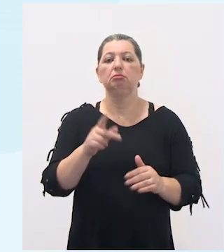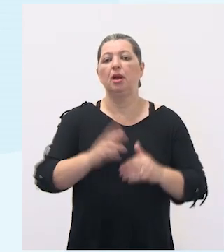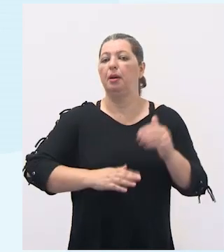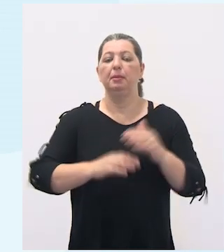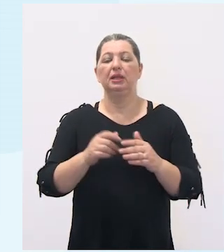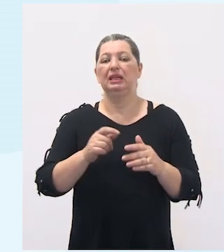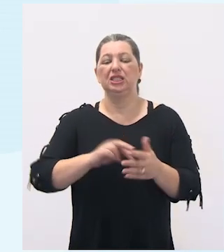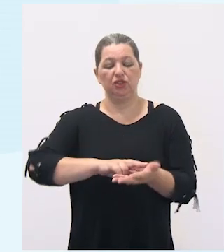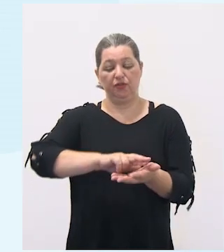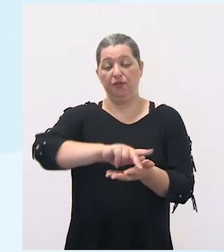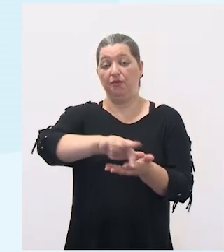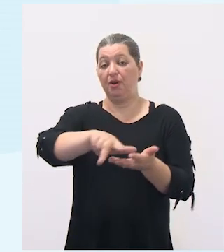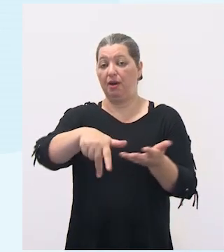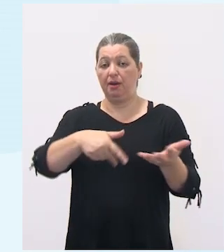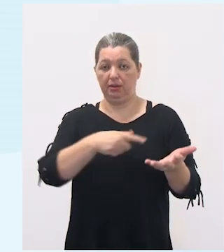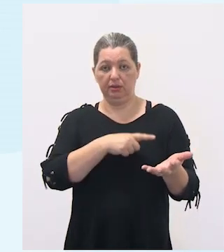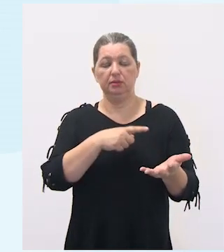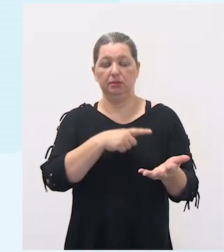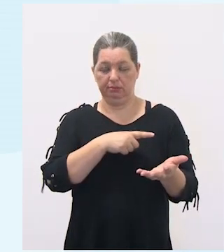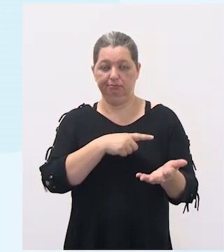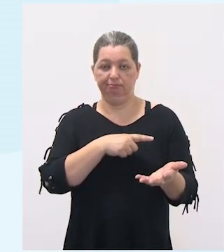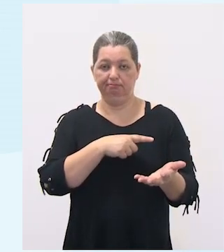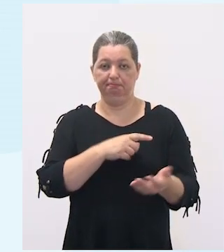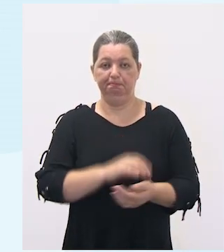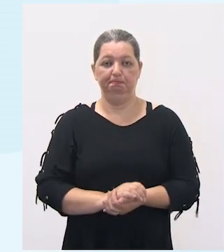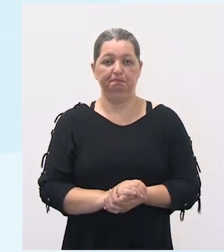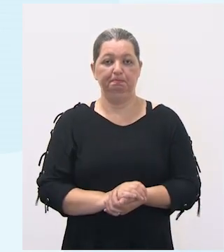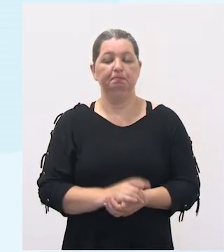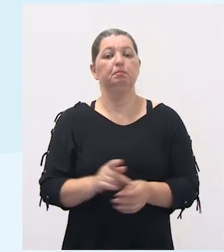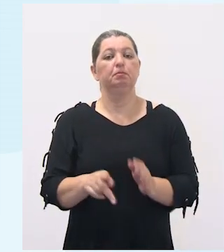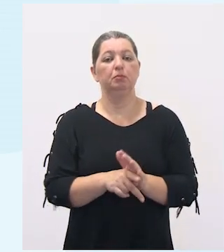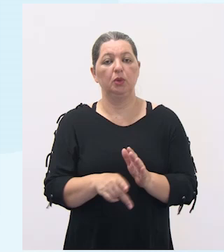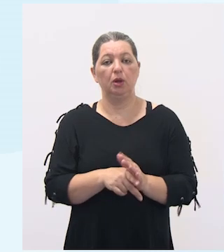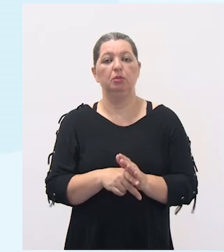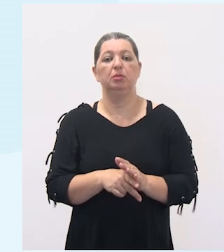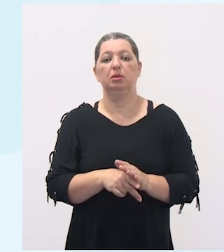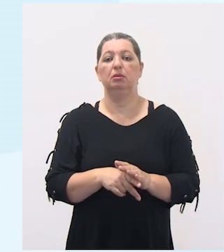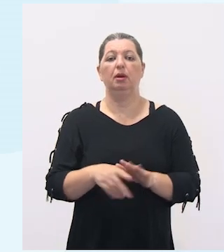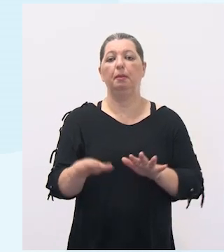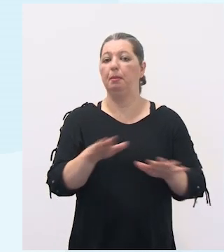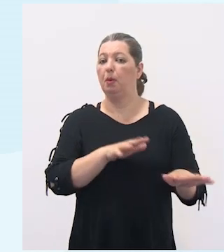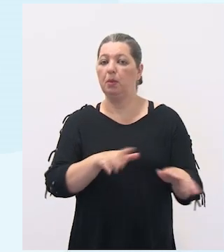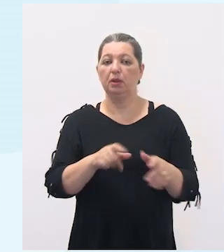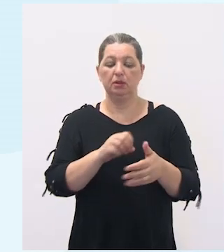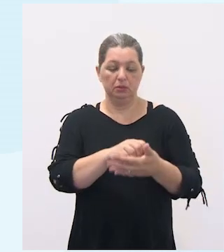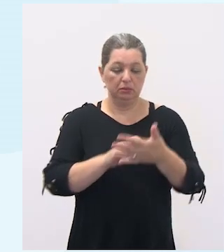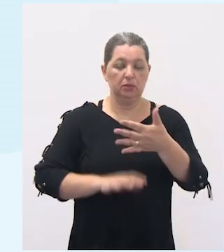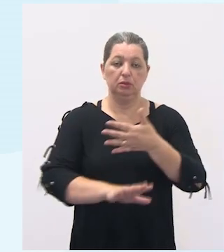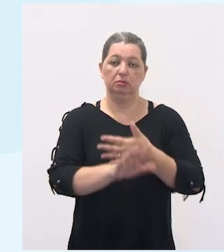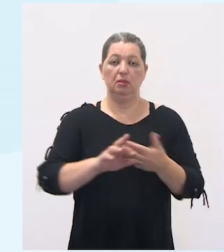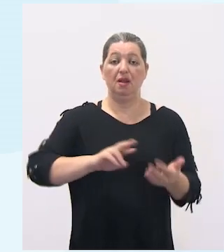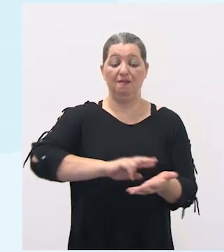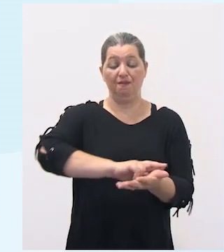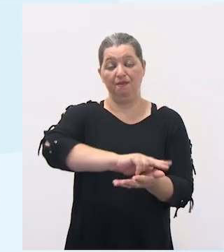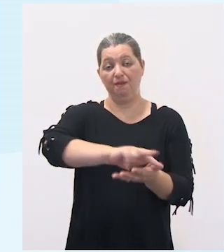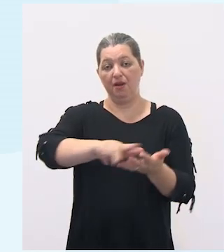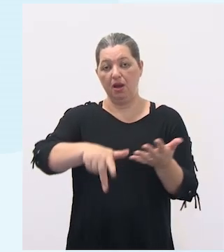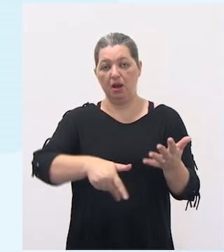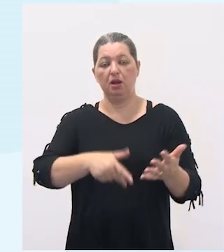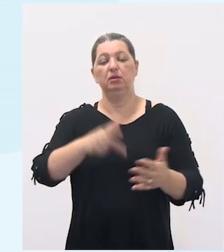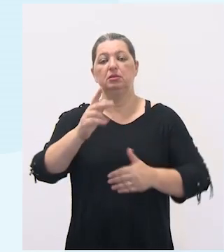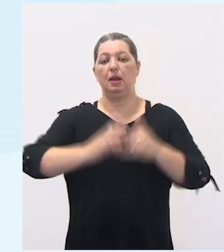currículo, elas são habilidades muito mais abrangentes. Uma habilidade no currículo trabalha várias habilidades de